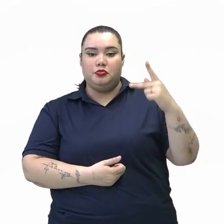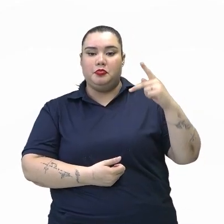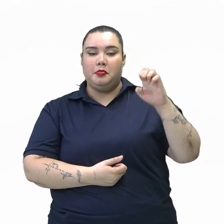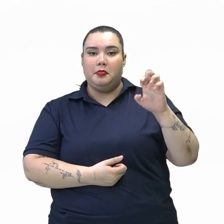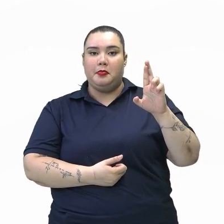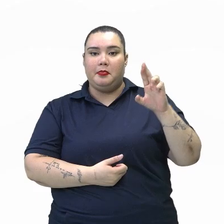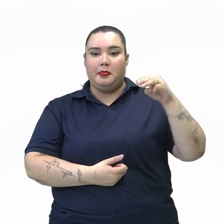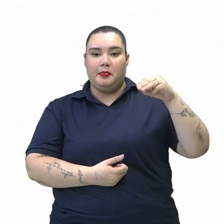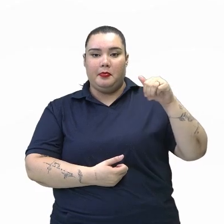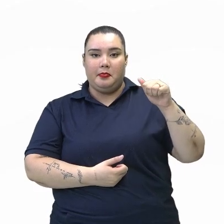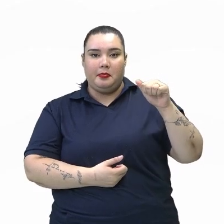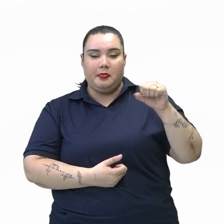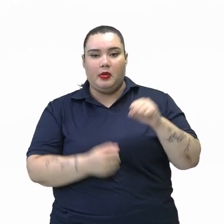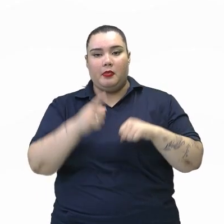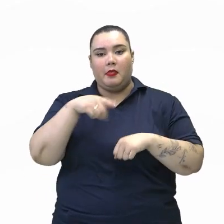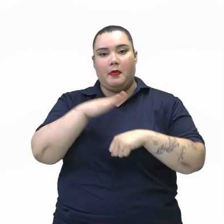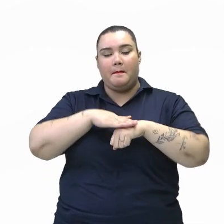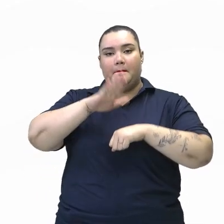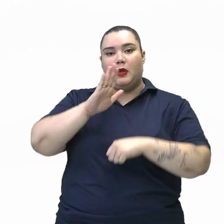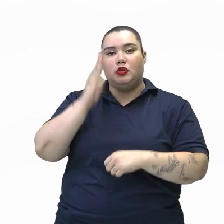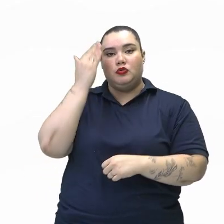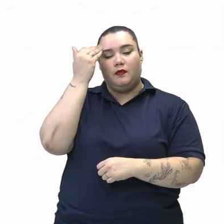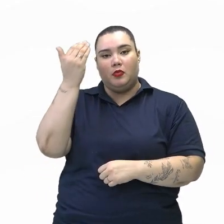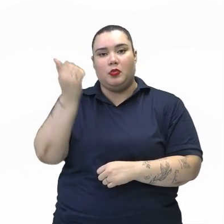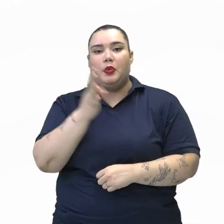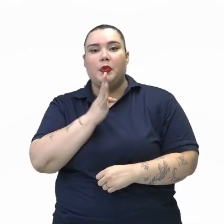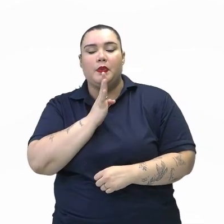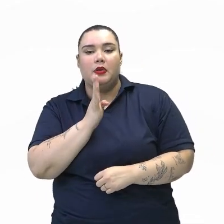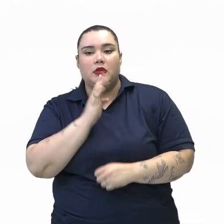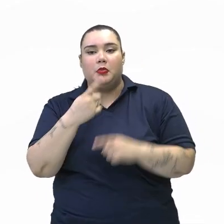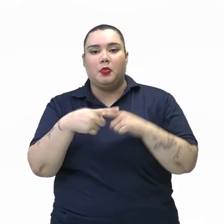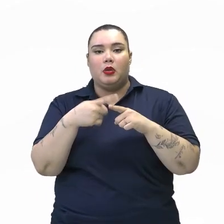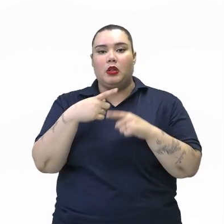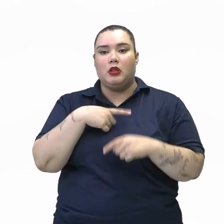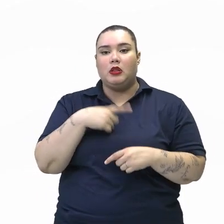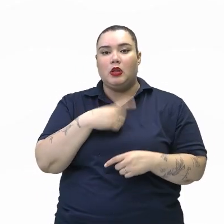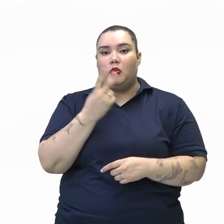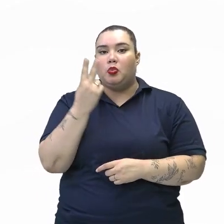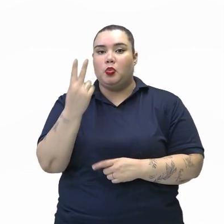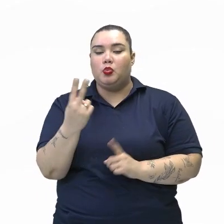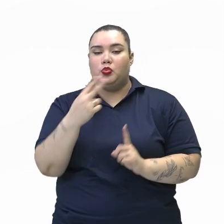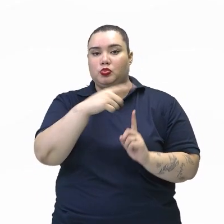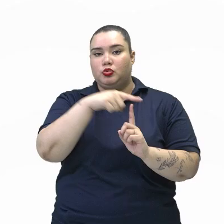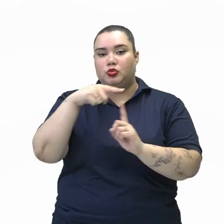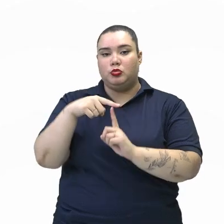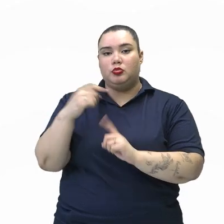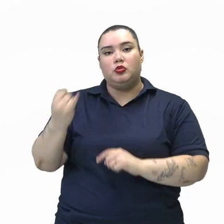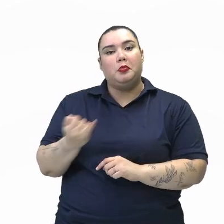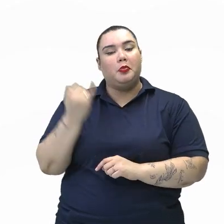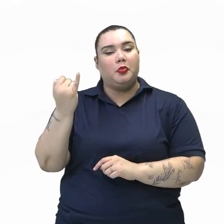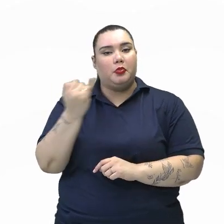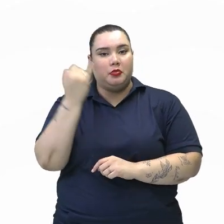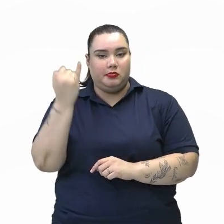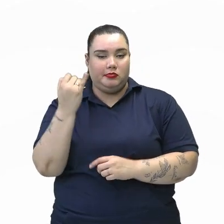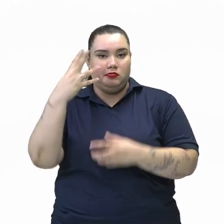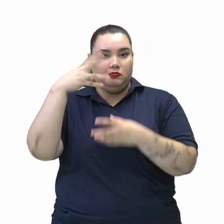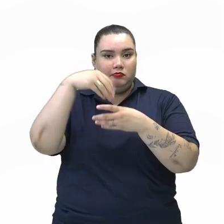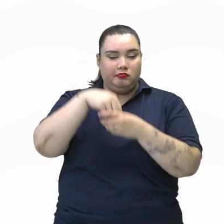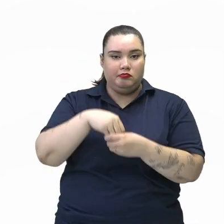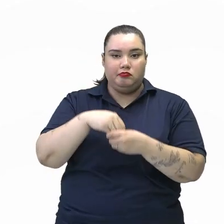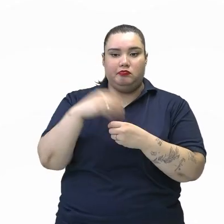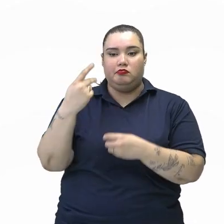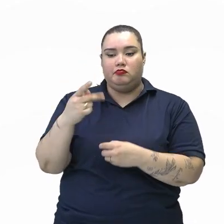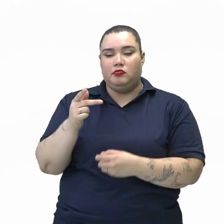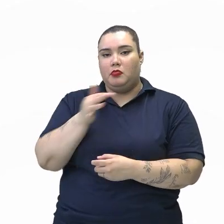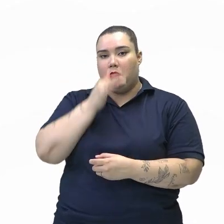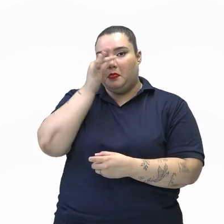são as plantas mais conhecidas, né, porque vão gerar essas 2 estruturas importantíssimas aí dentro da